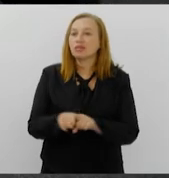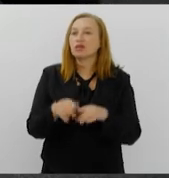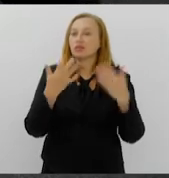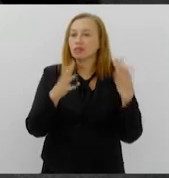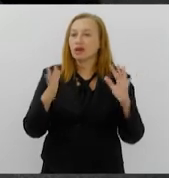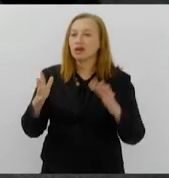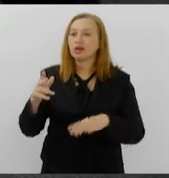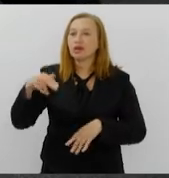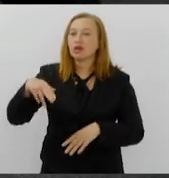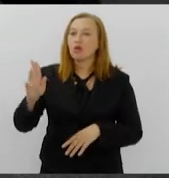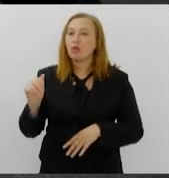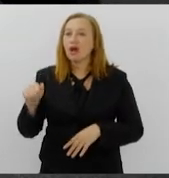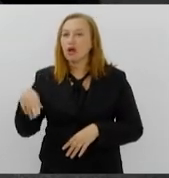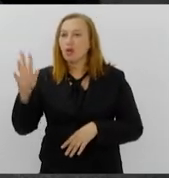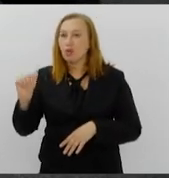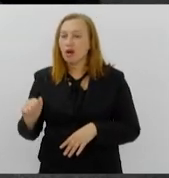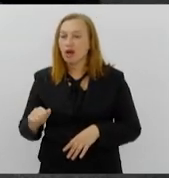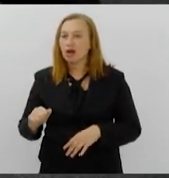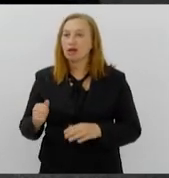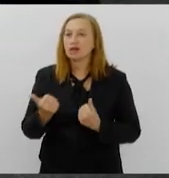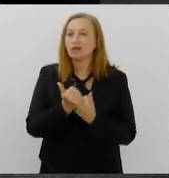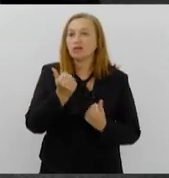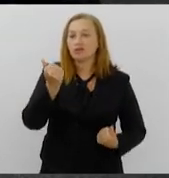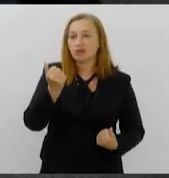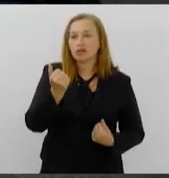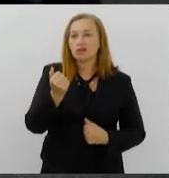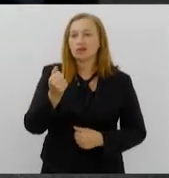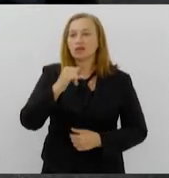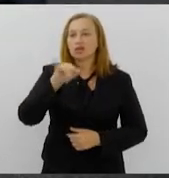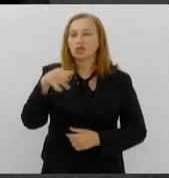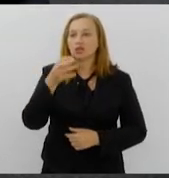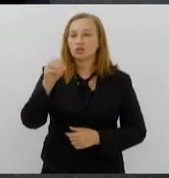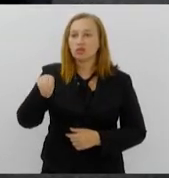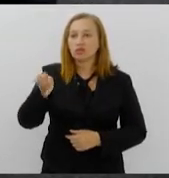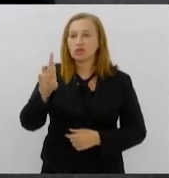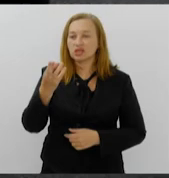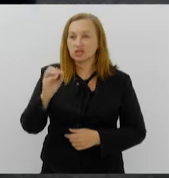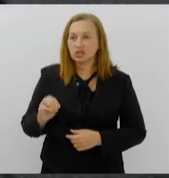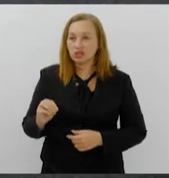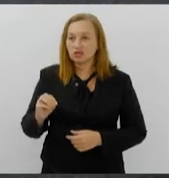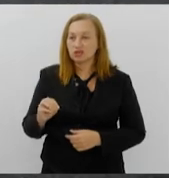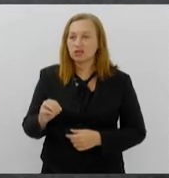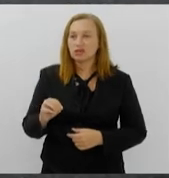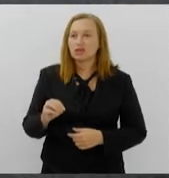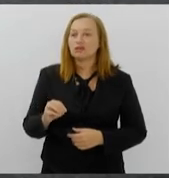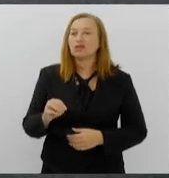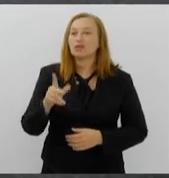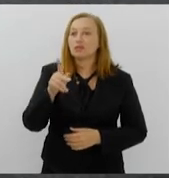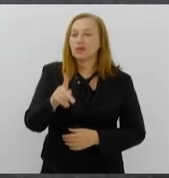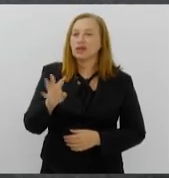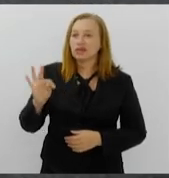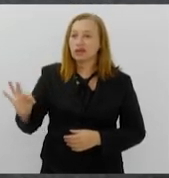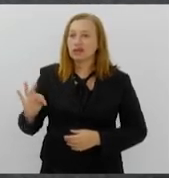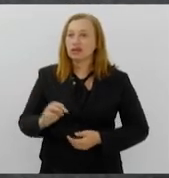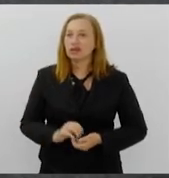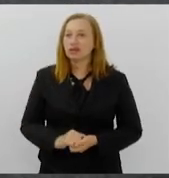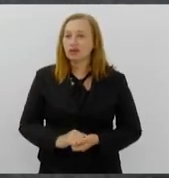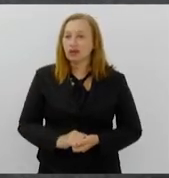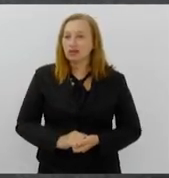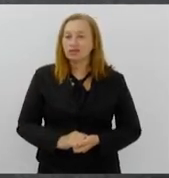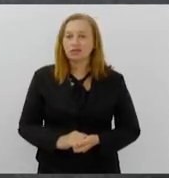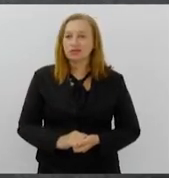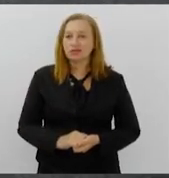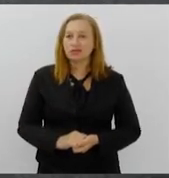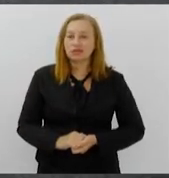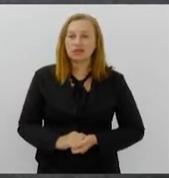Washington Quaquá, que o vice é o Joãozinho, presidente estadual do PT, um jovem valoroso, que vai estar